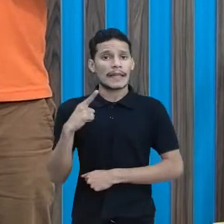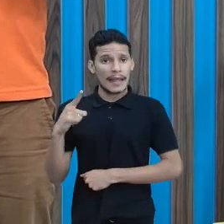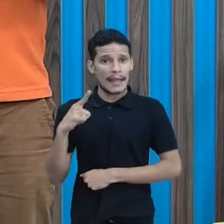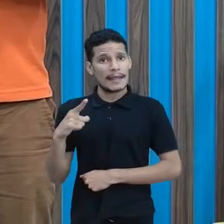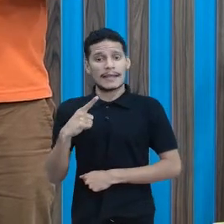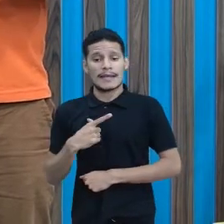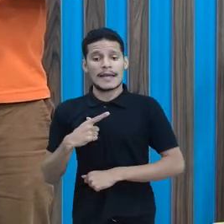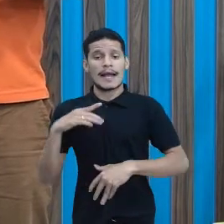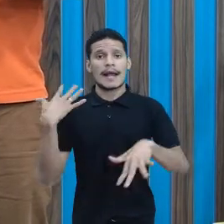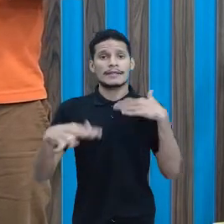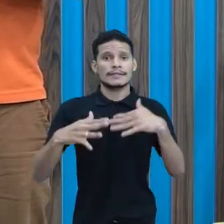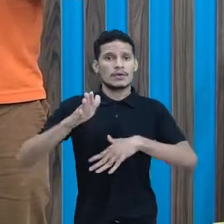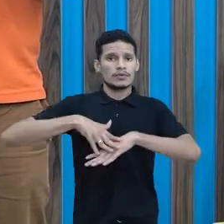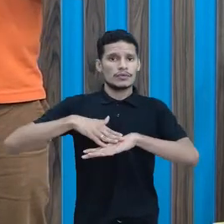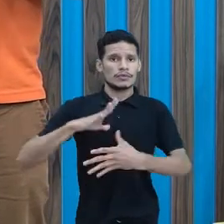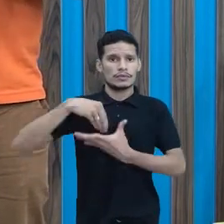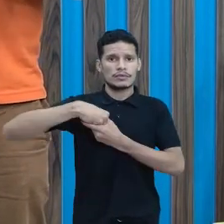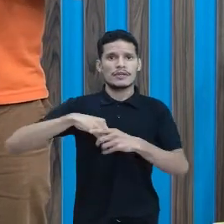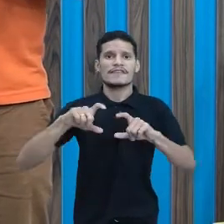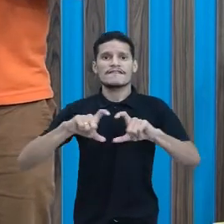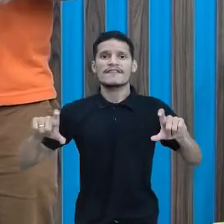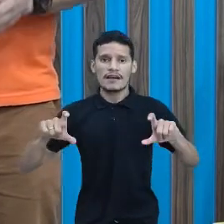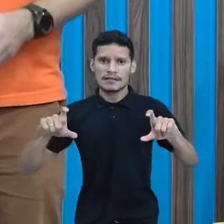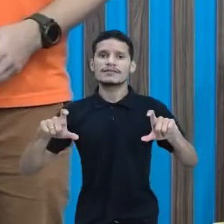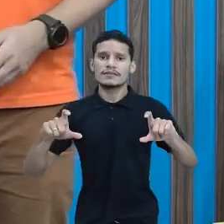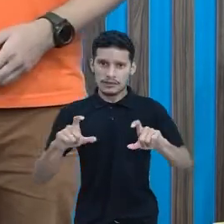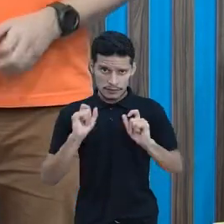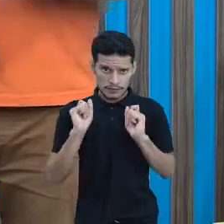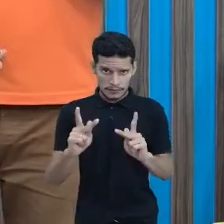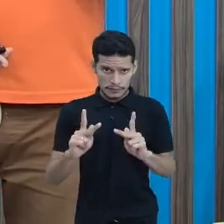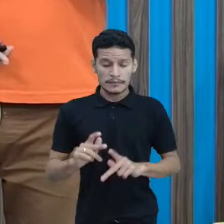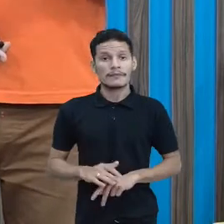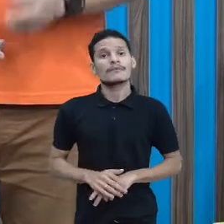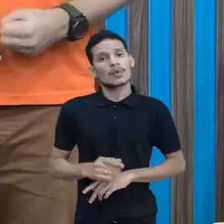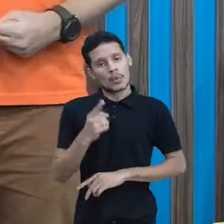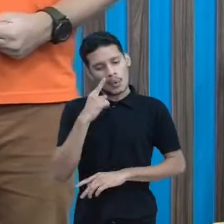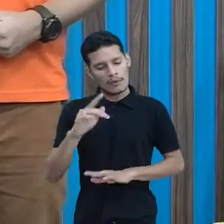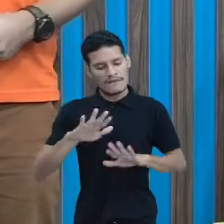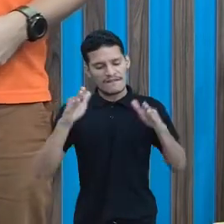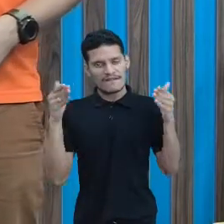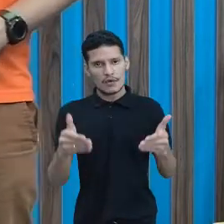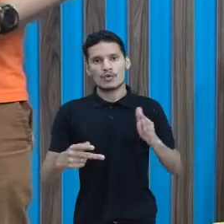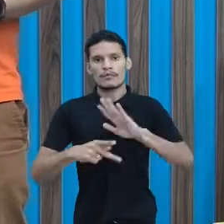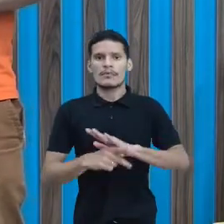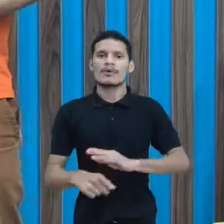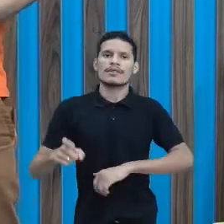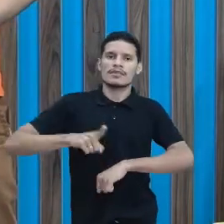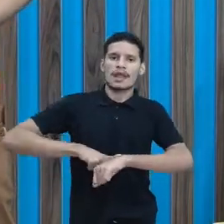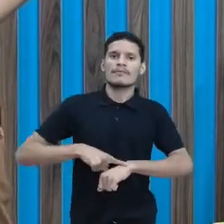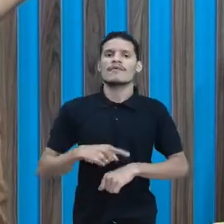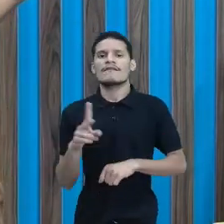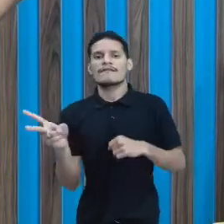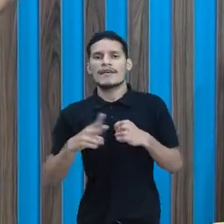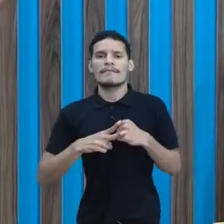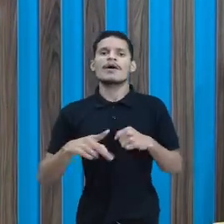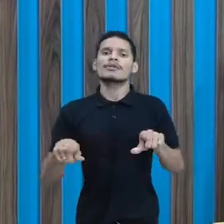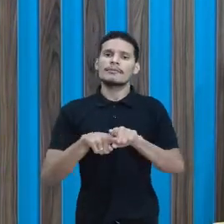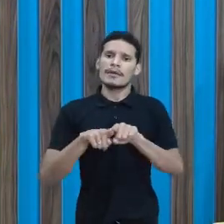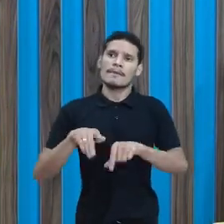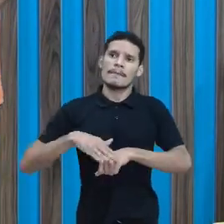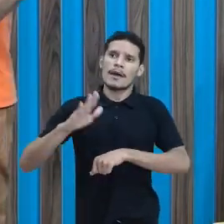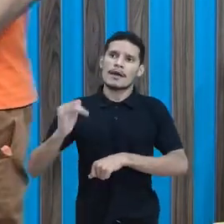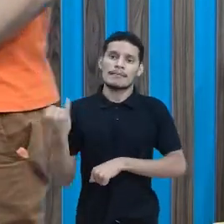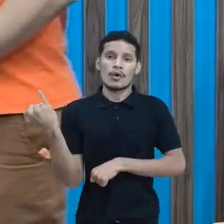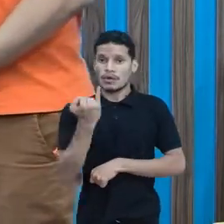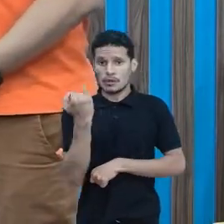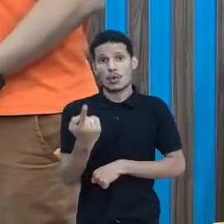a ação daquela frase, daquela sentença, certo? Então vamos focar hoje nos tempos verbais, nos mais importantes. Vamos ver